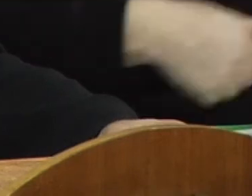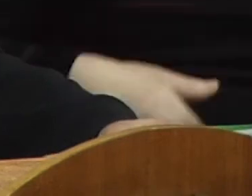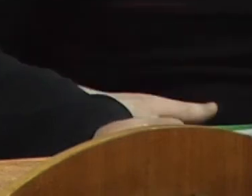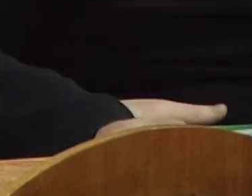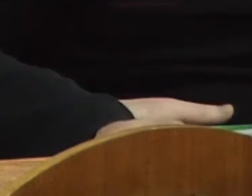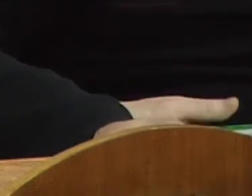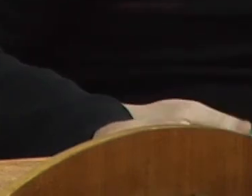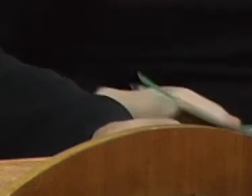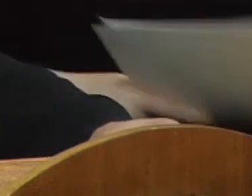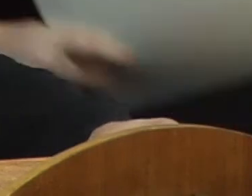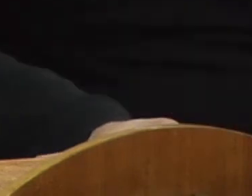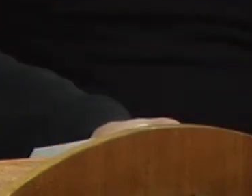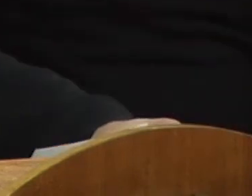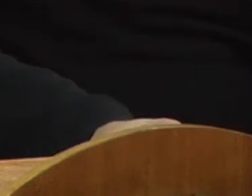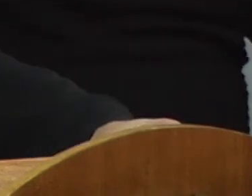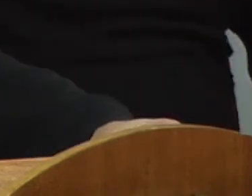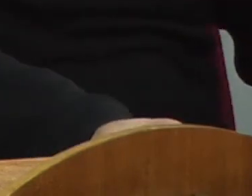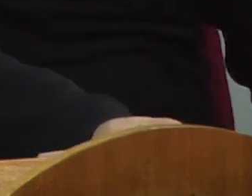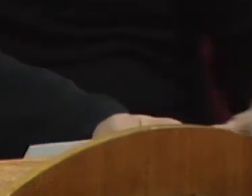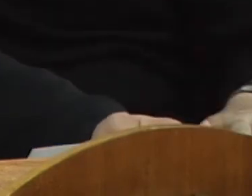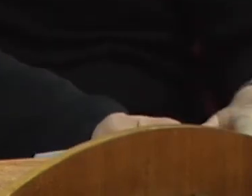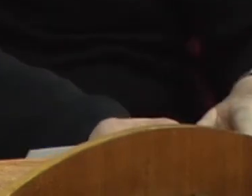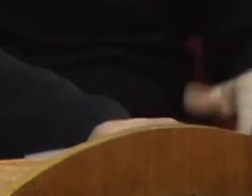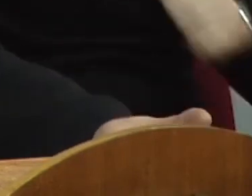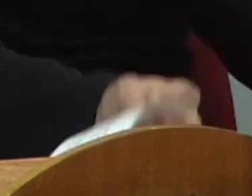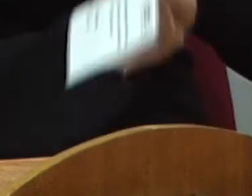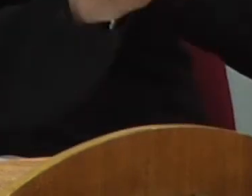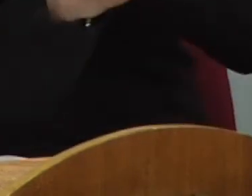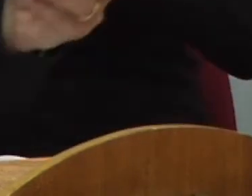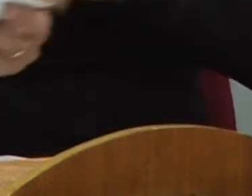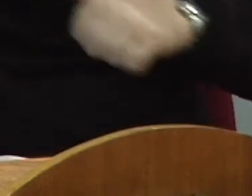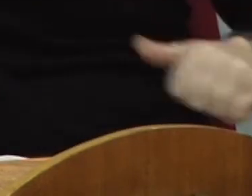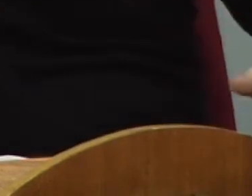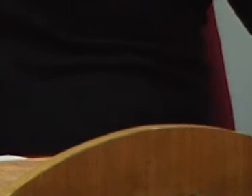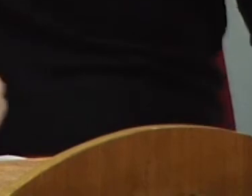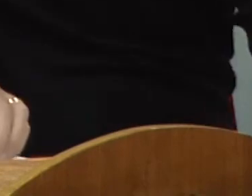do Sarau Literário, que acontecerá dia 21 de agosto às 18 horas.